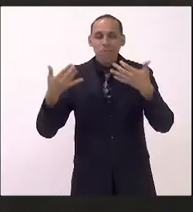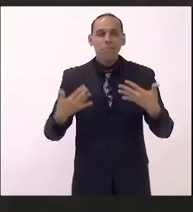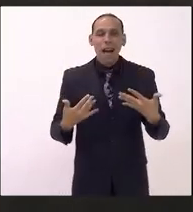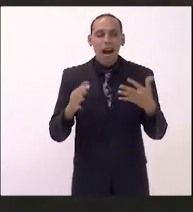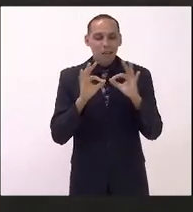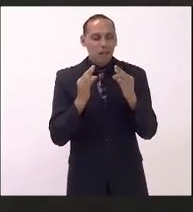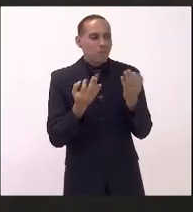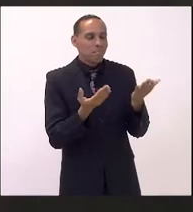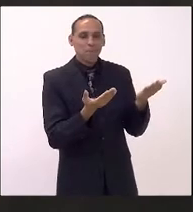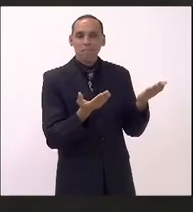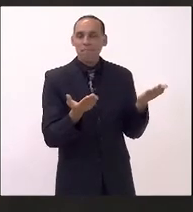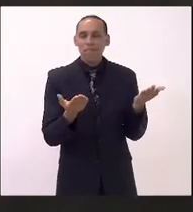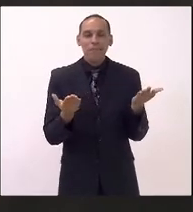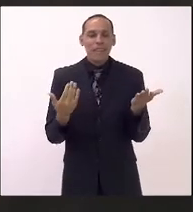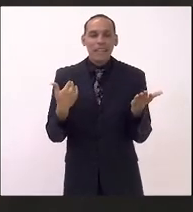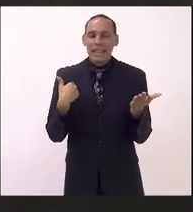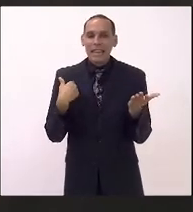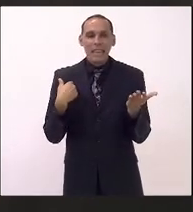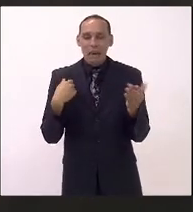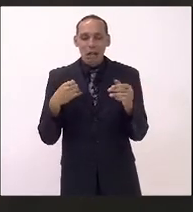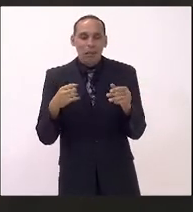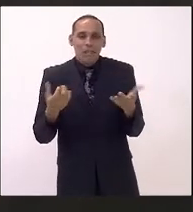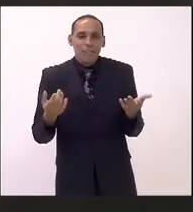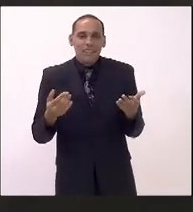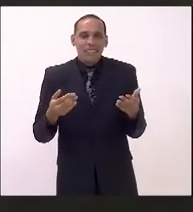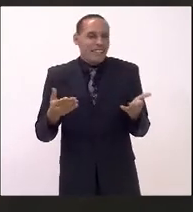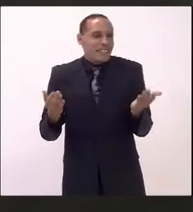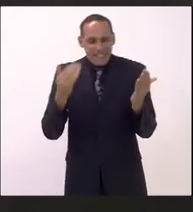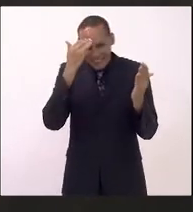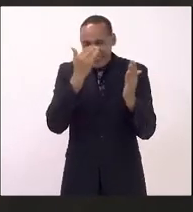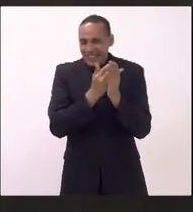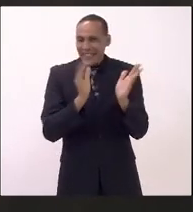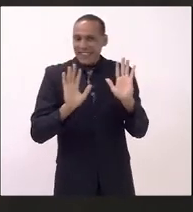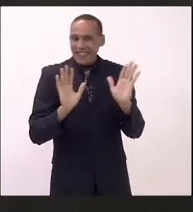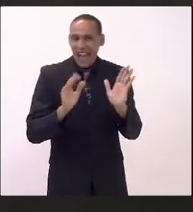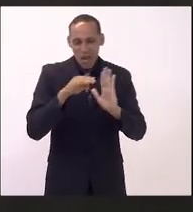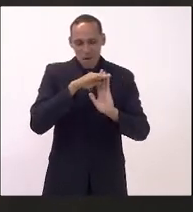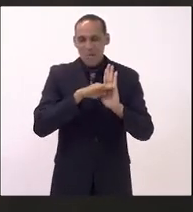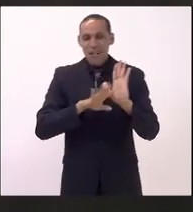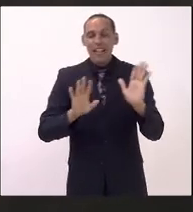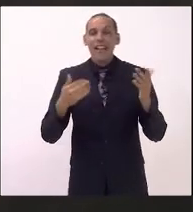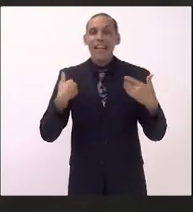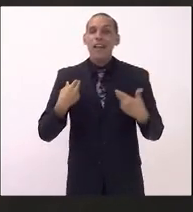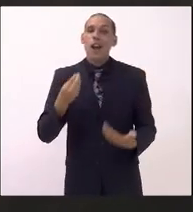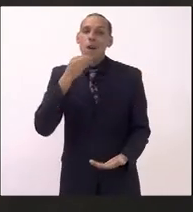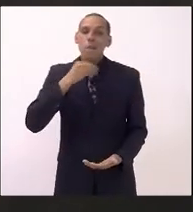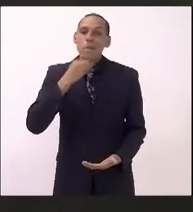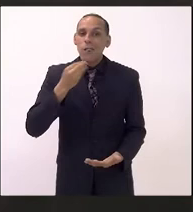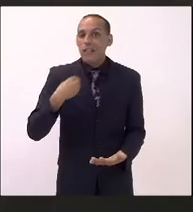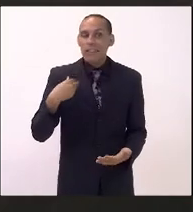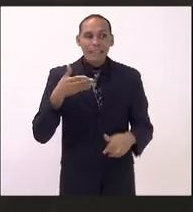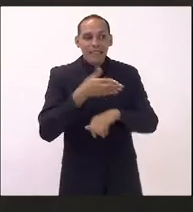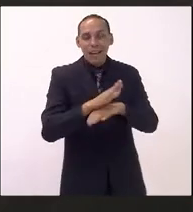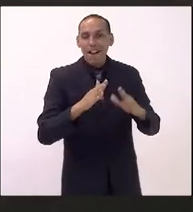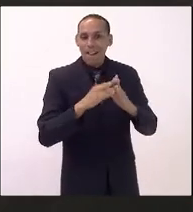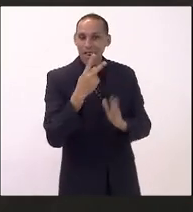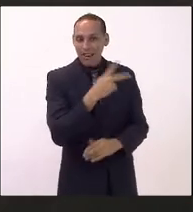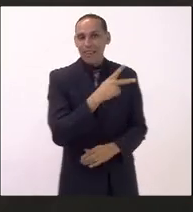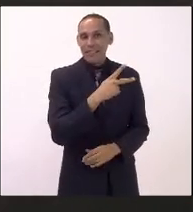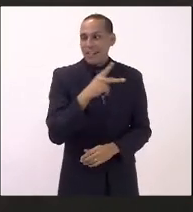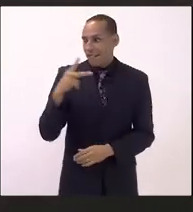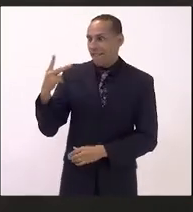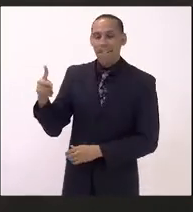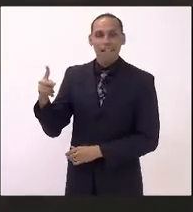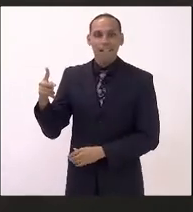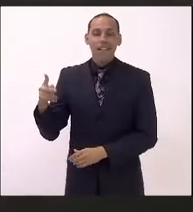Eu, assim, vou quebrar aqui o protocolo. Eu tive a oportunidade de estar na casa do Ivani e da Ruth,